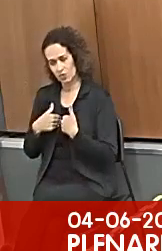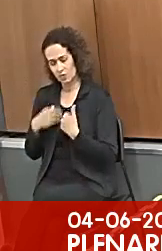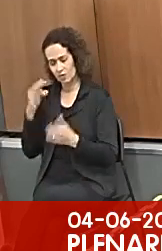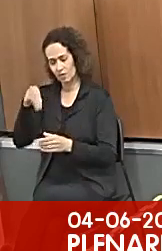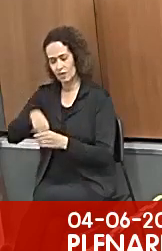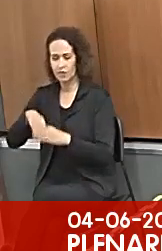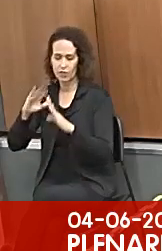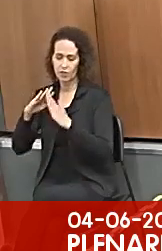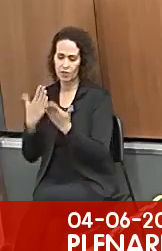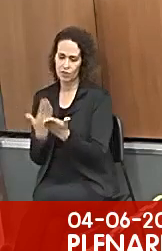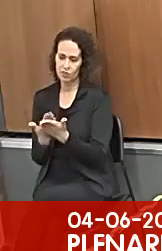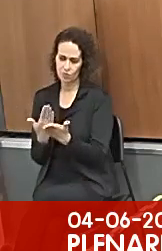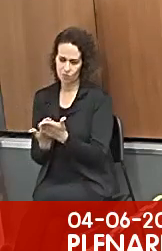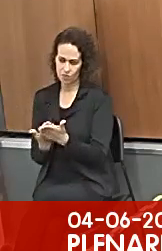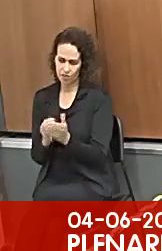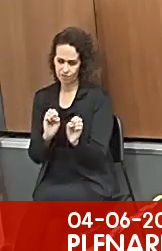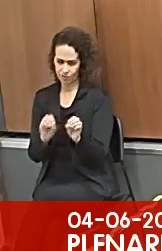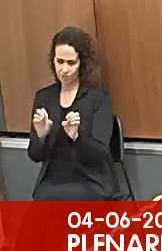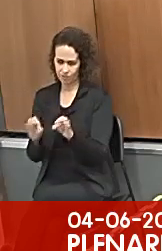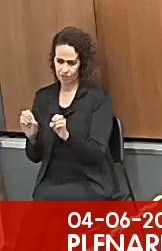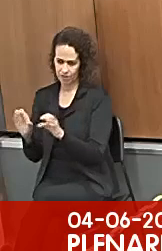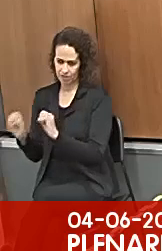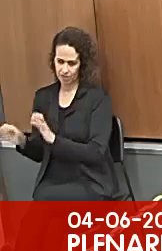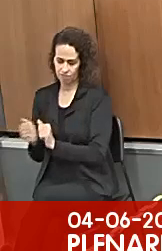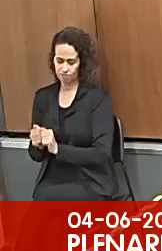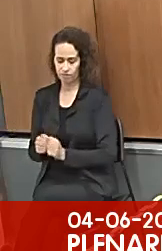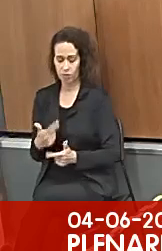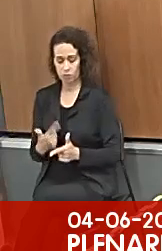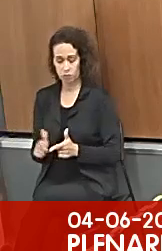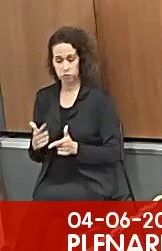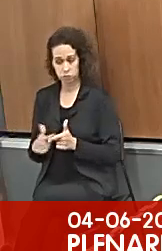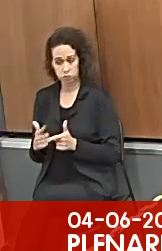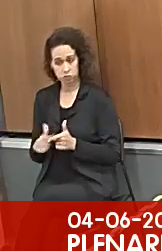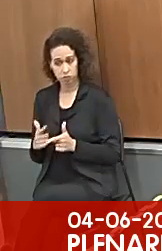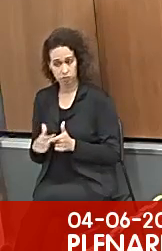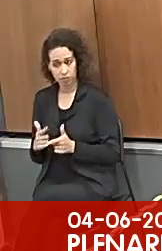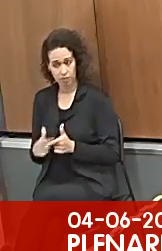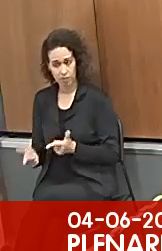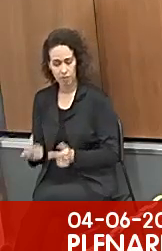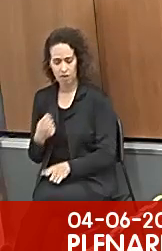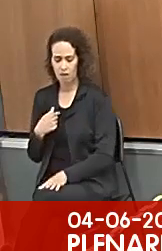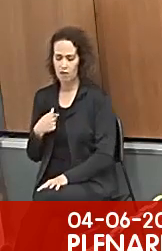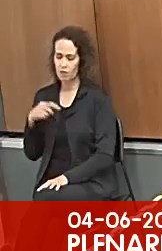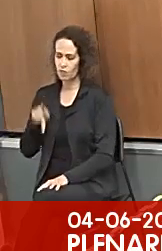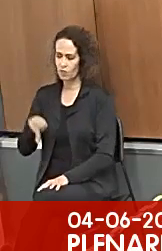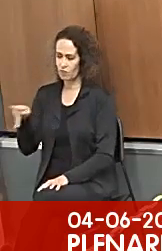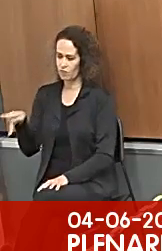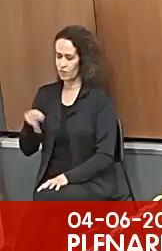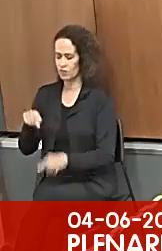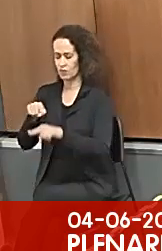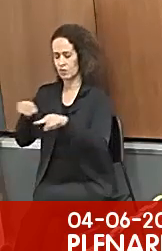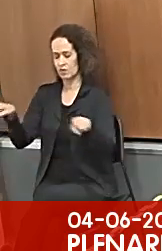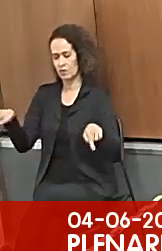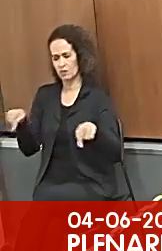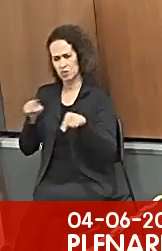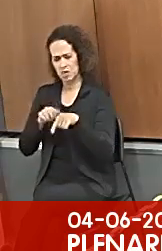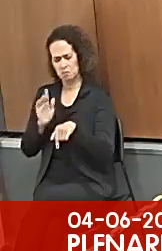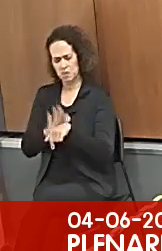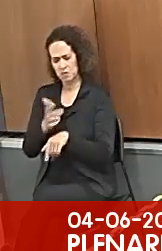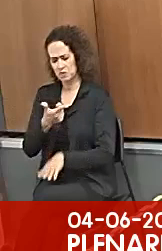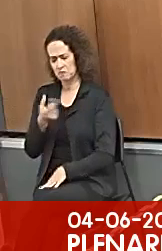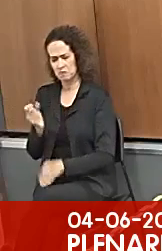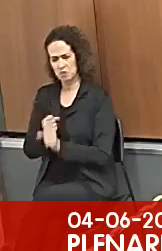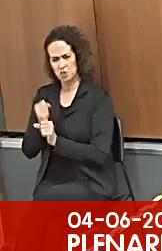educação. Nós sabemos que se trata de um grande problema. Eu, como professor de sala de aula de mais de 20